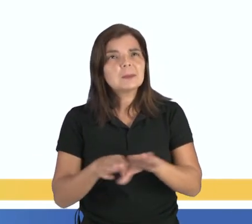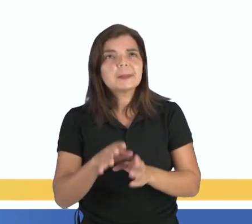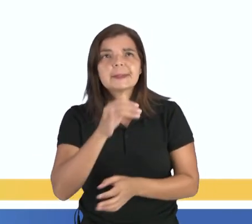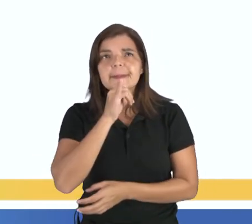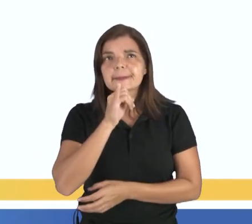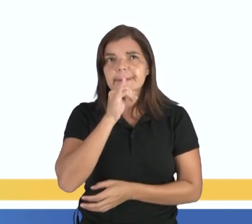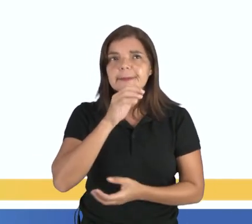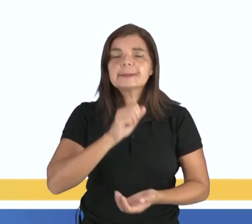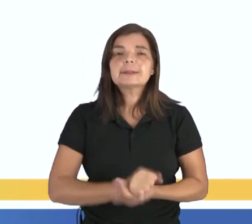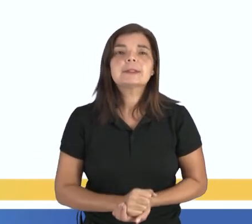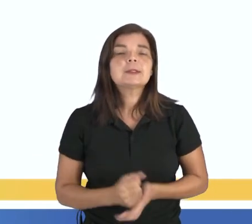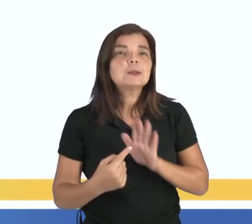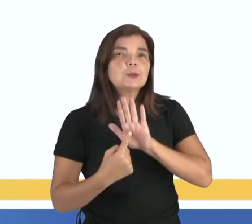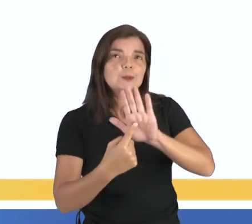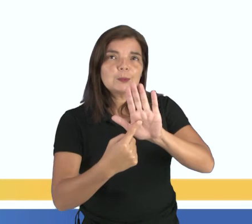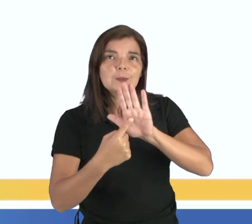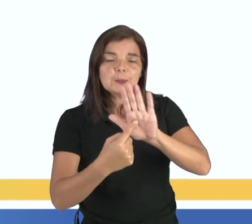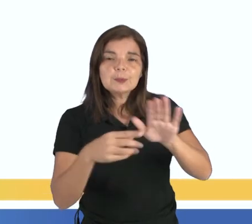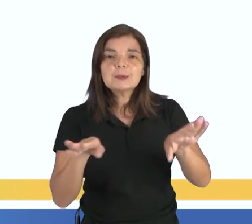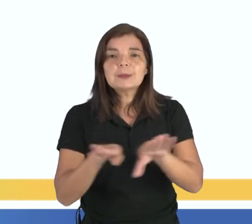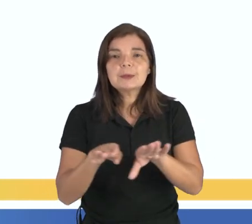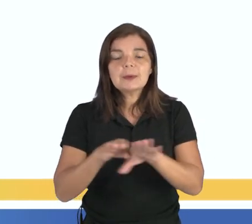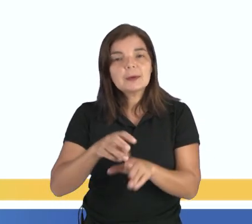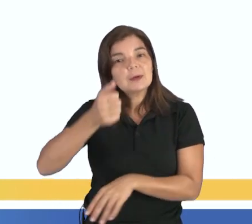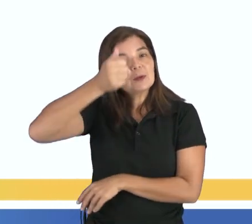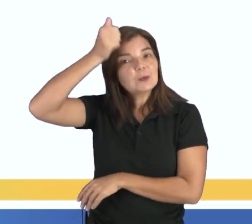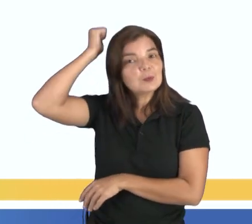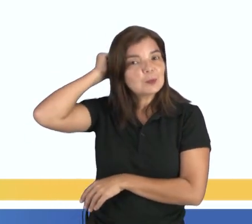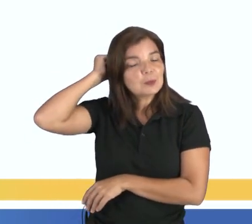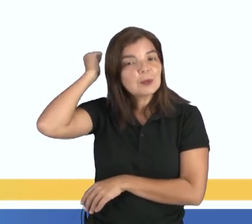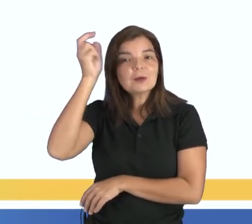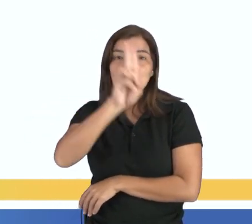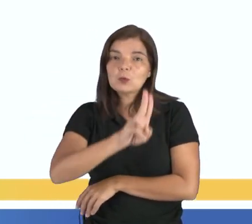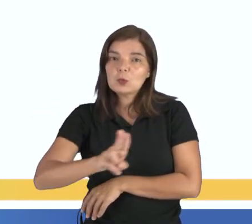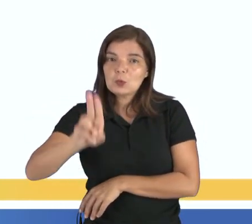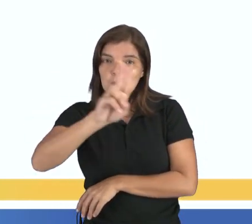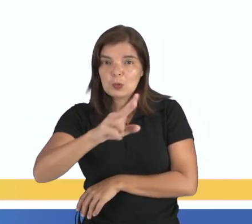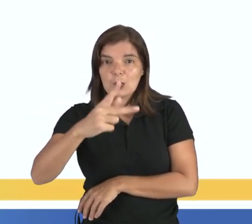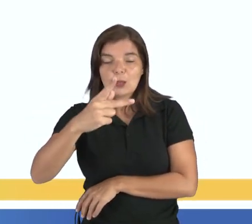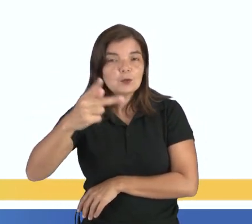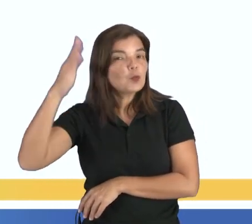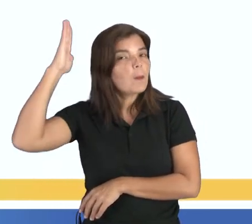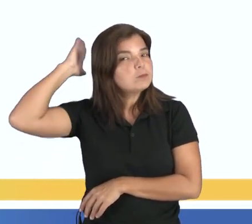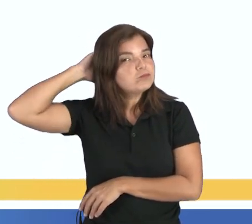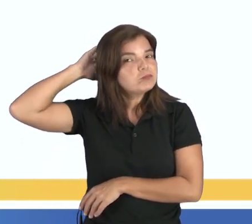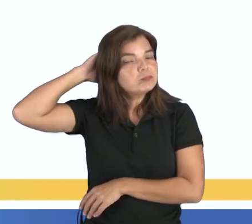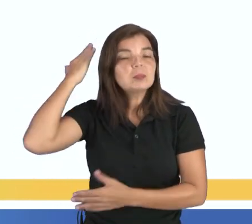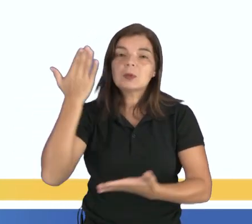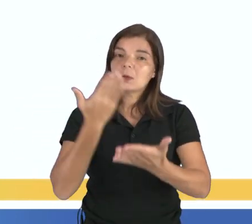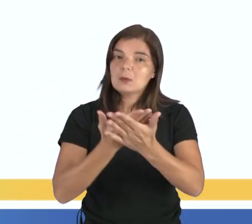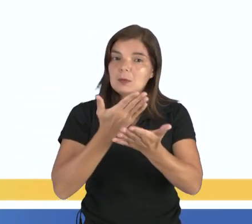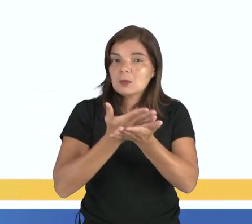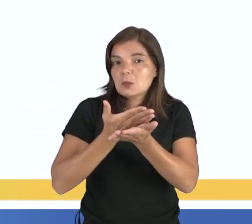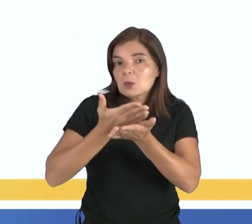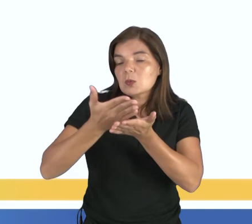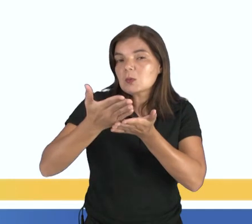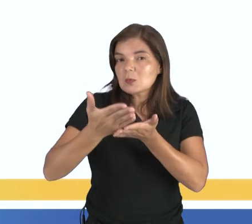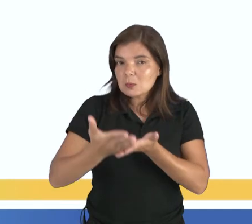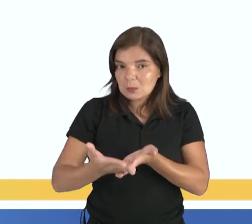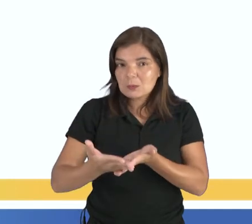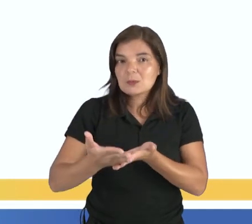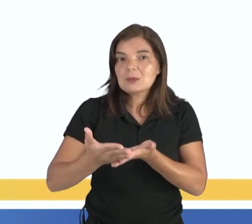como essa daqui que foi publicada no vestibular da Universidade Federal do Paraná. As aulas começaram